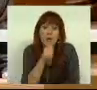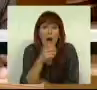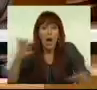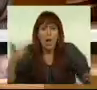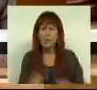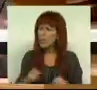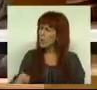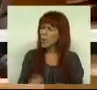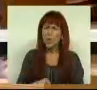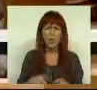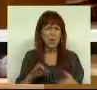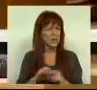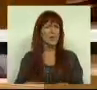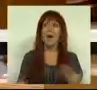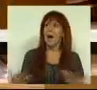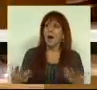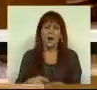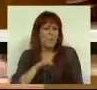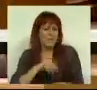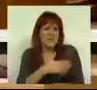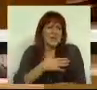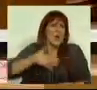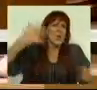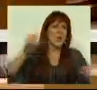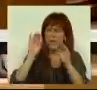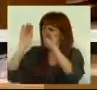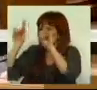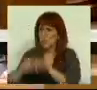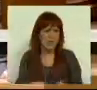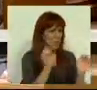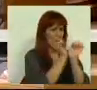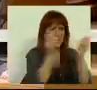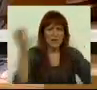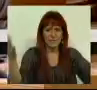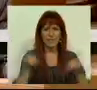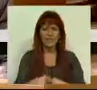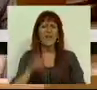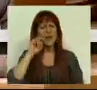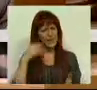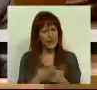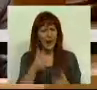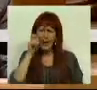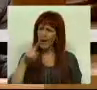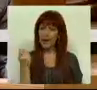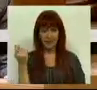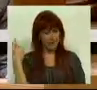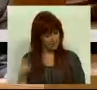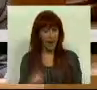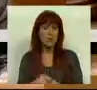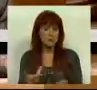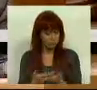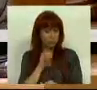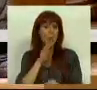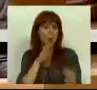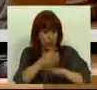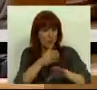água, onde se delira com a privatização da saúde, da educação e da segurança social, garantindo que quem tem recursos económicos